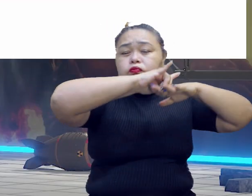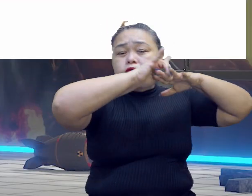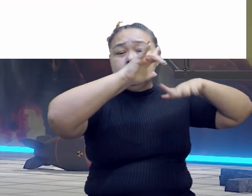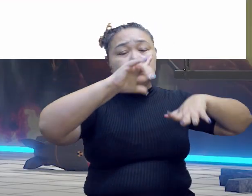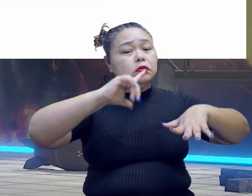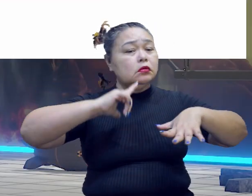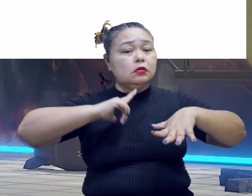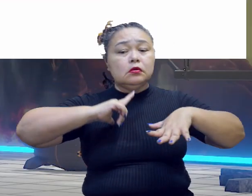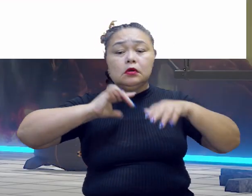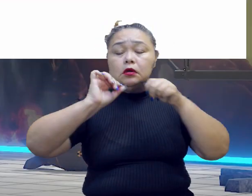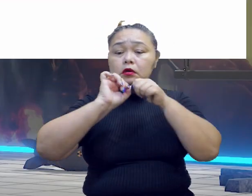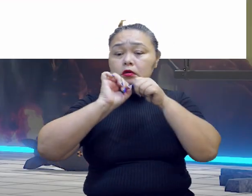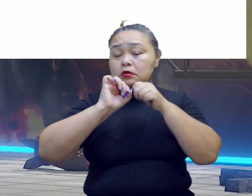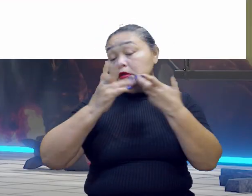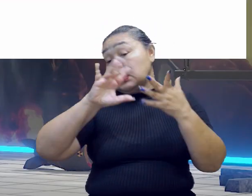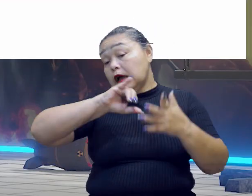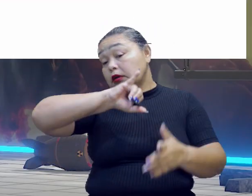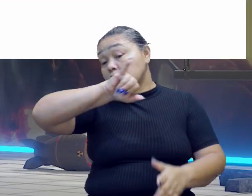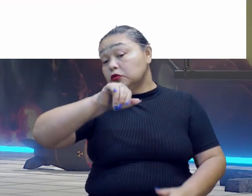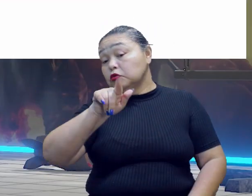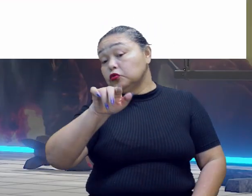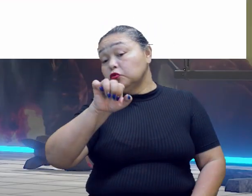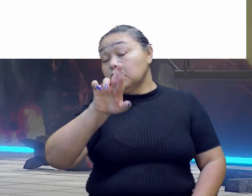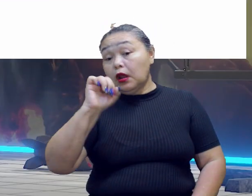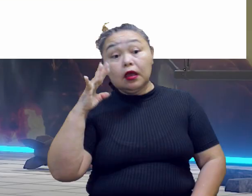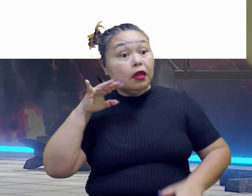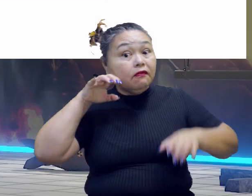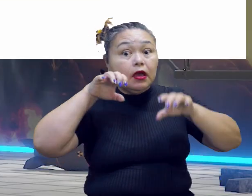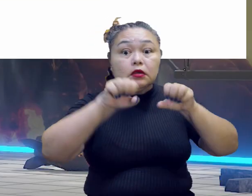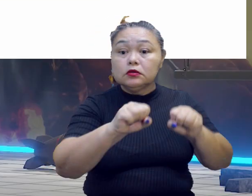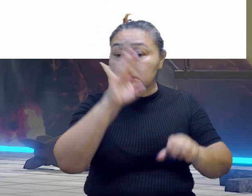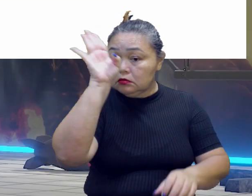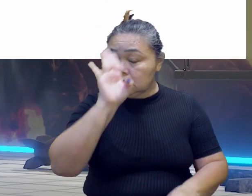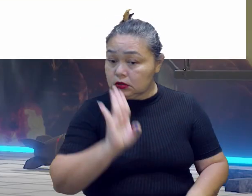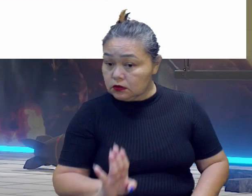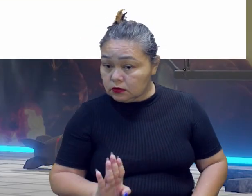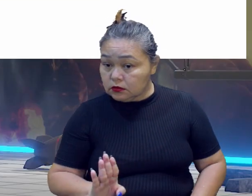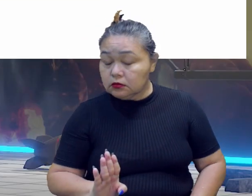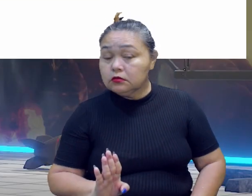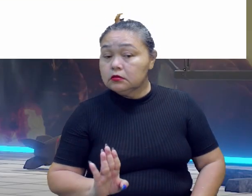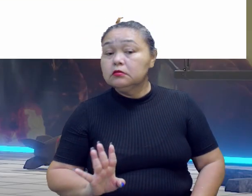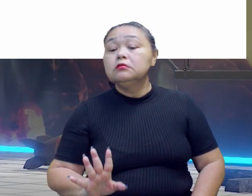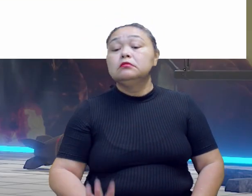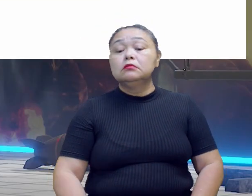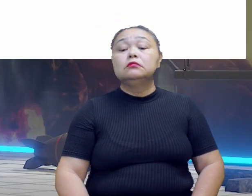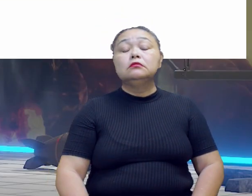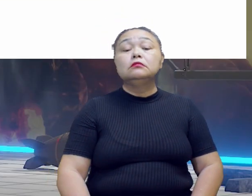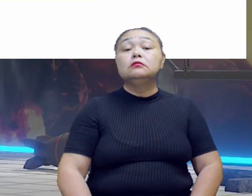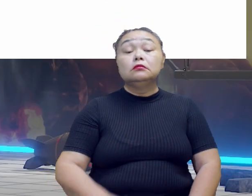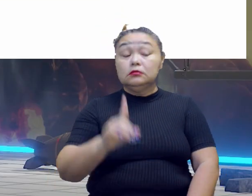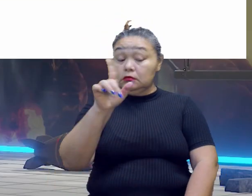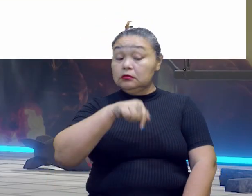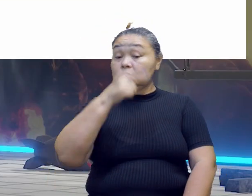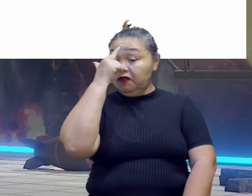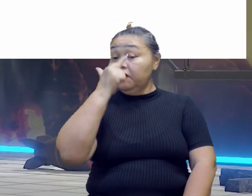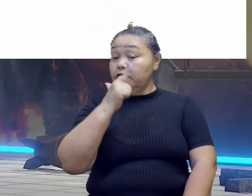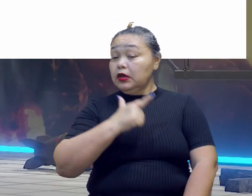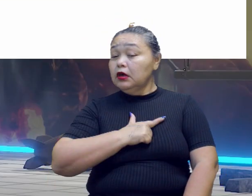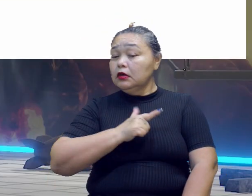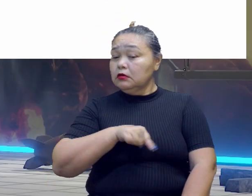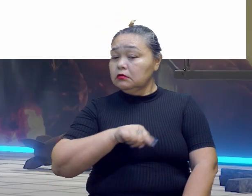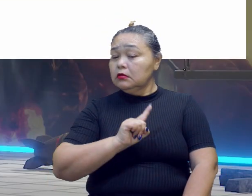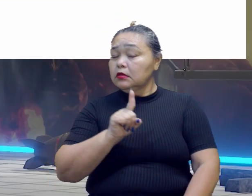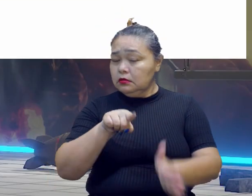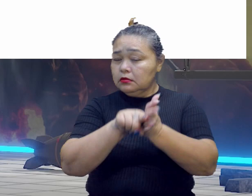caso João Goulart resistisse, eles iriam invadir o Brasil. Era uma coisa feia.